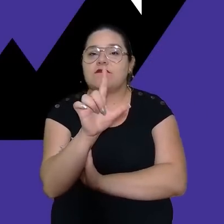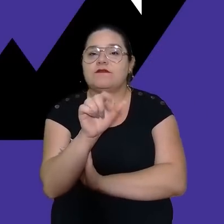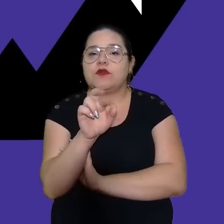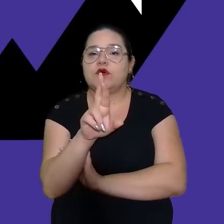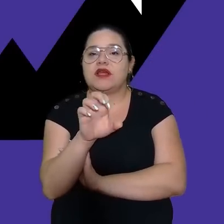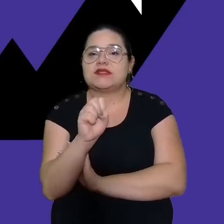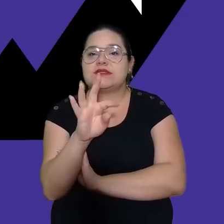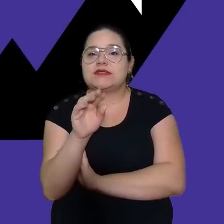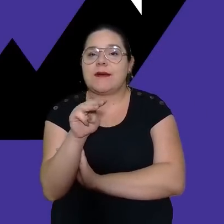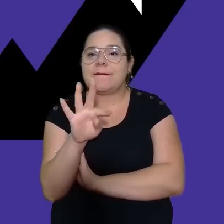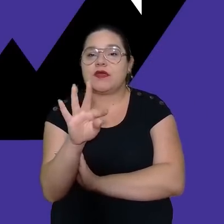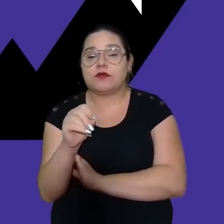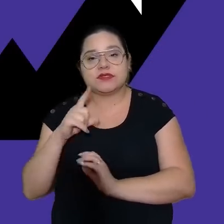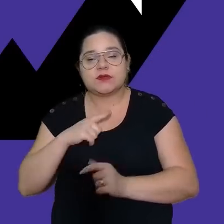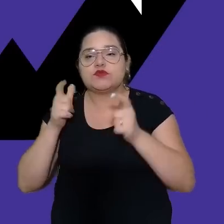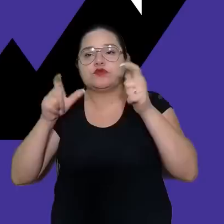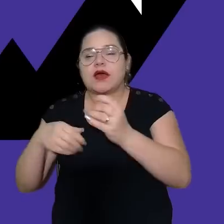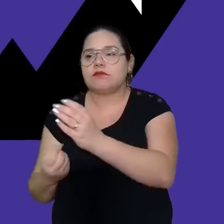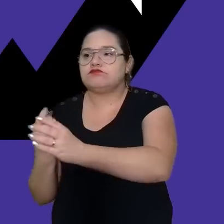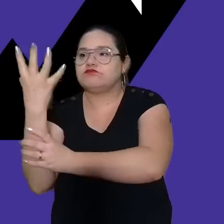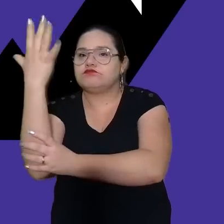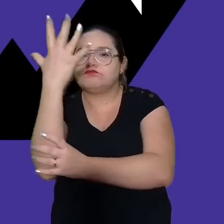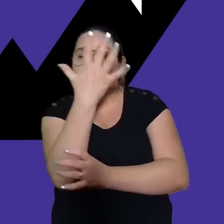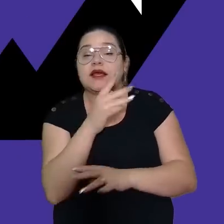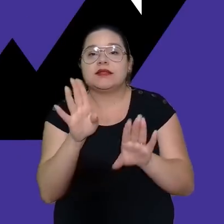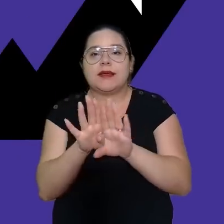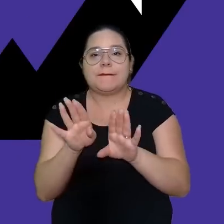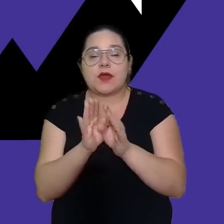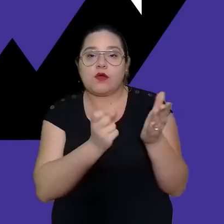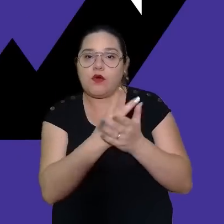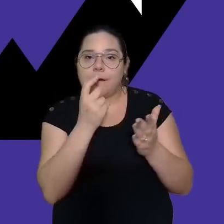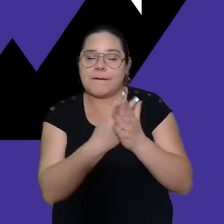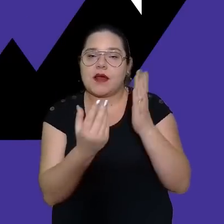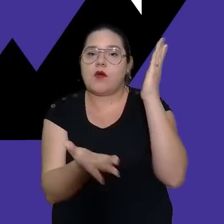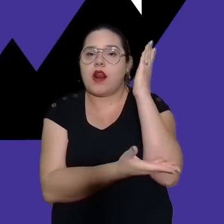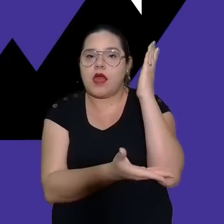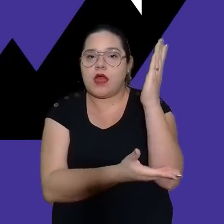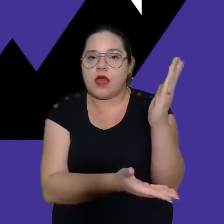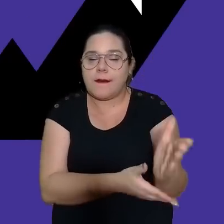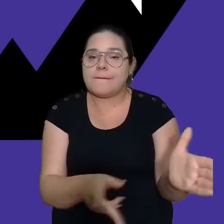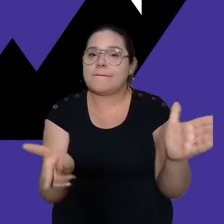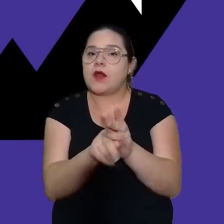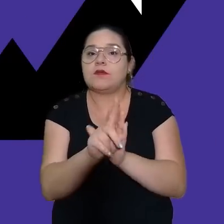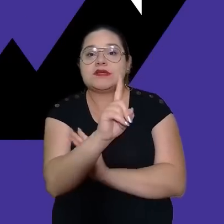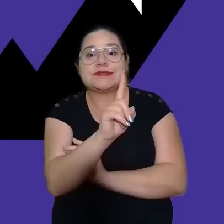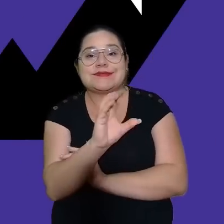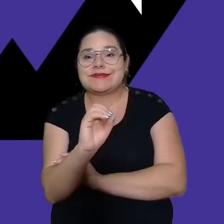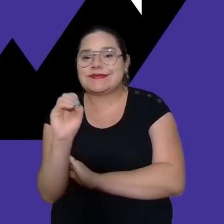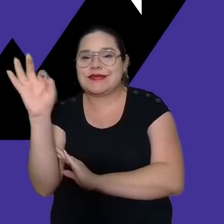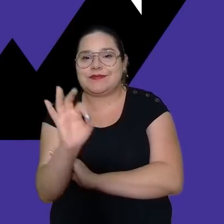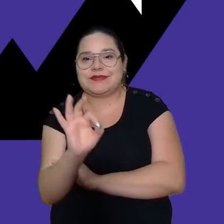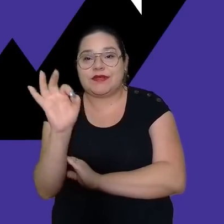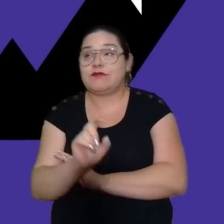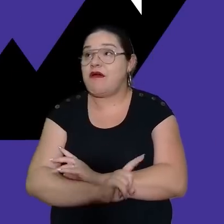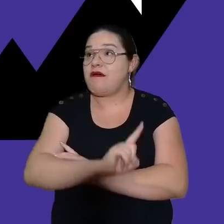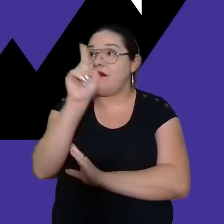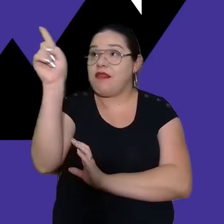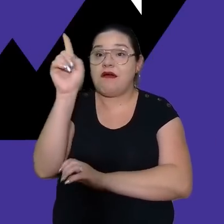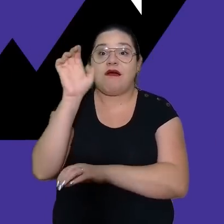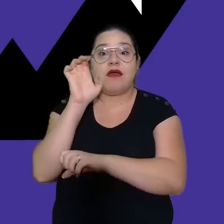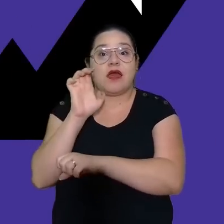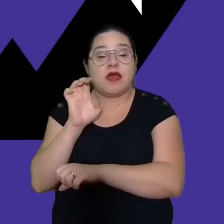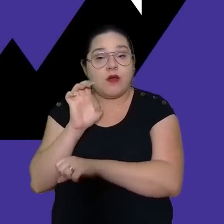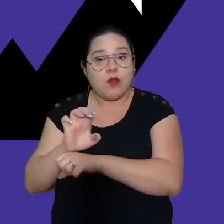reflorestamento, adquirimos lenhas de reflorestamento 100% utilizando assim. E na Europa a gente sabe que se utiliza gás, nos Estados Unidos a gente sabe